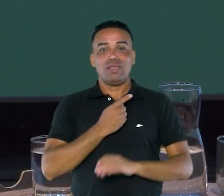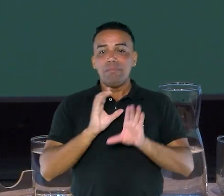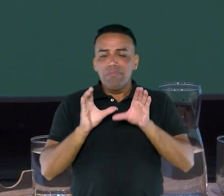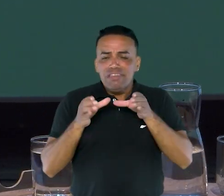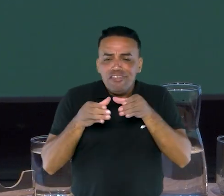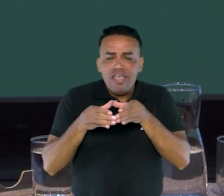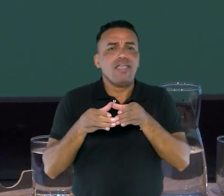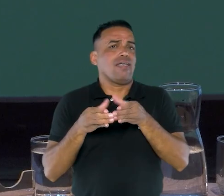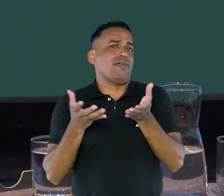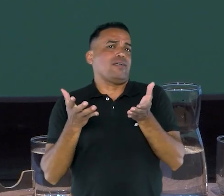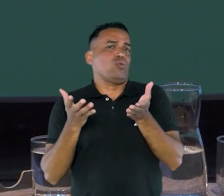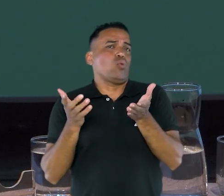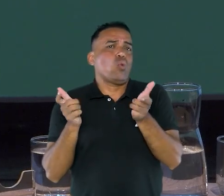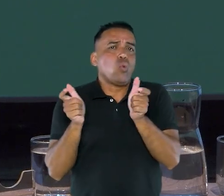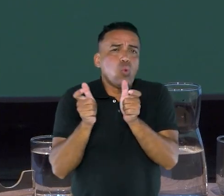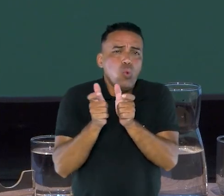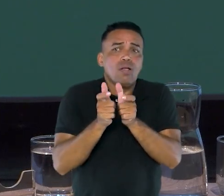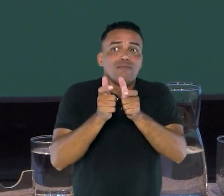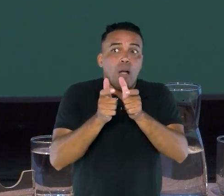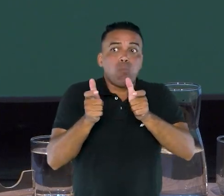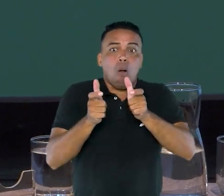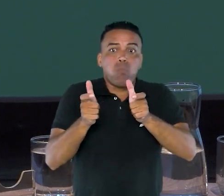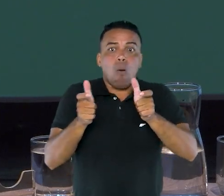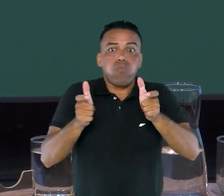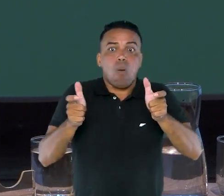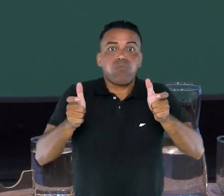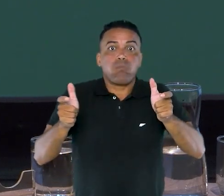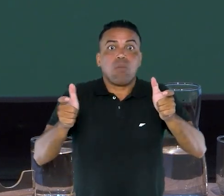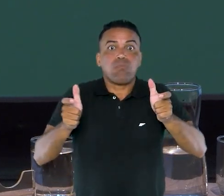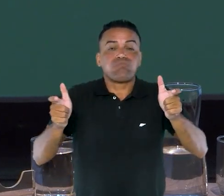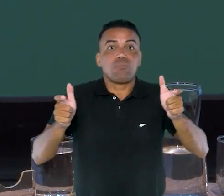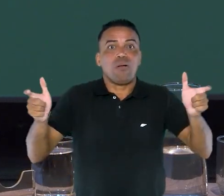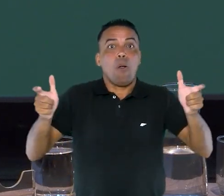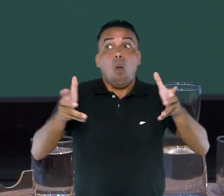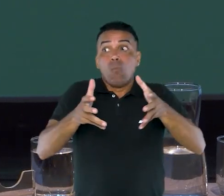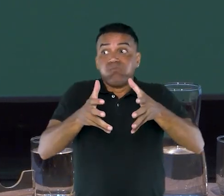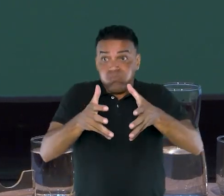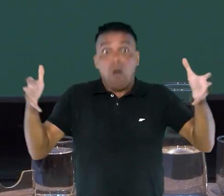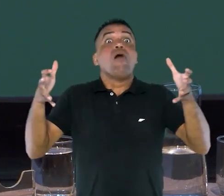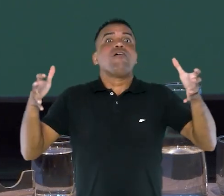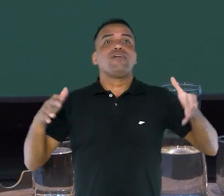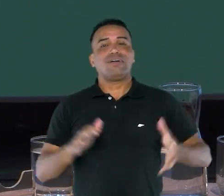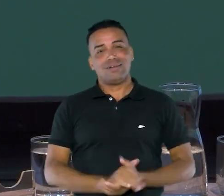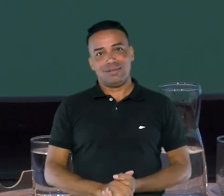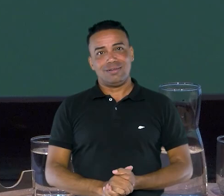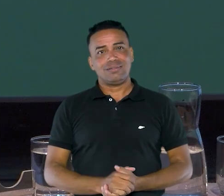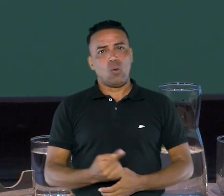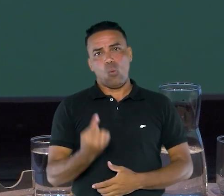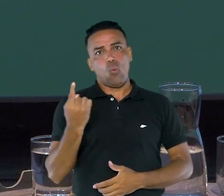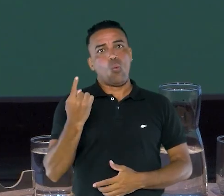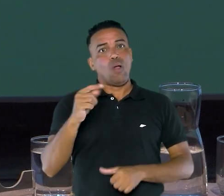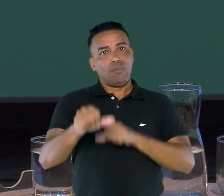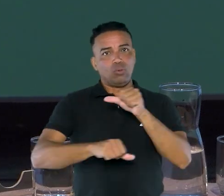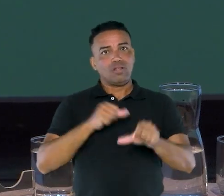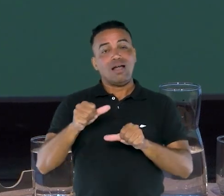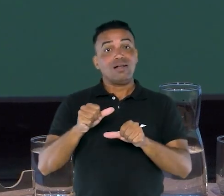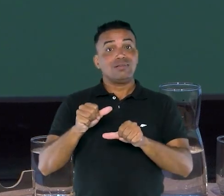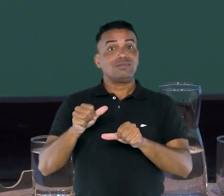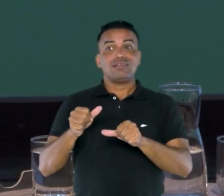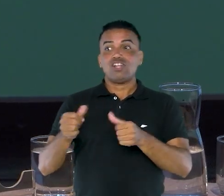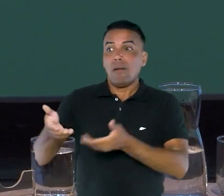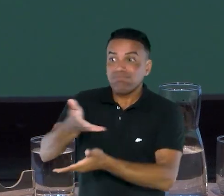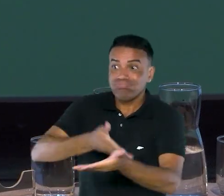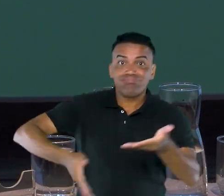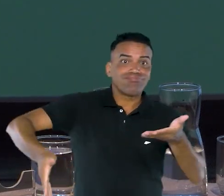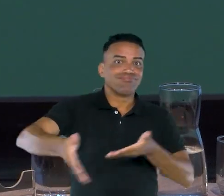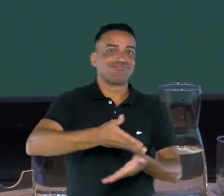pequeno coletivo, pequeno grupo que vai ampliando, que vai ficando macro. E eu diria que uma mudança dialetiza a